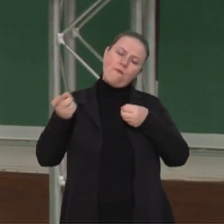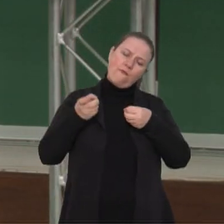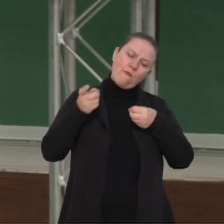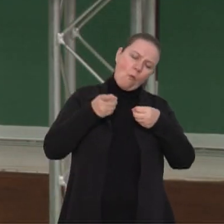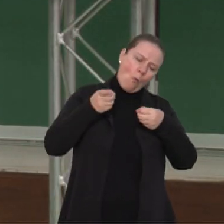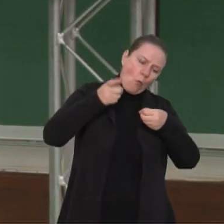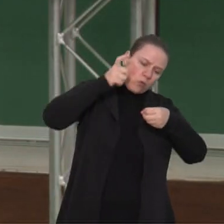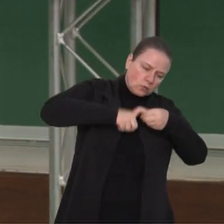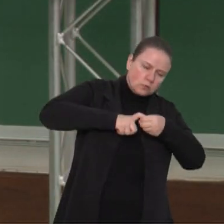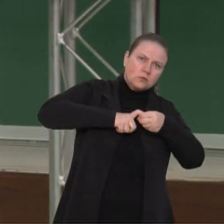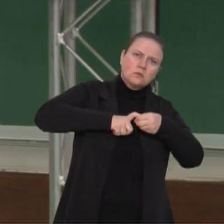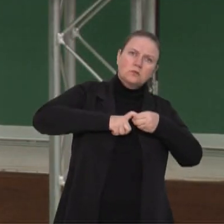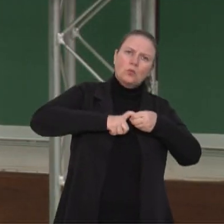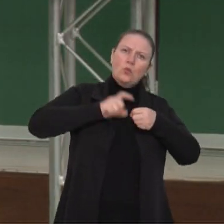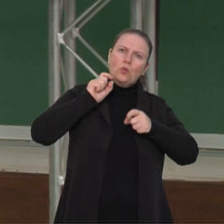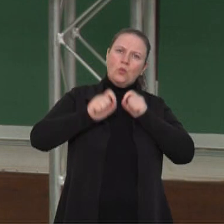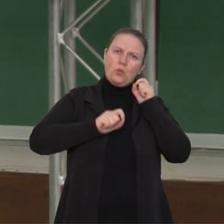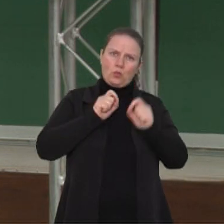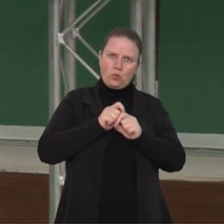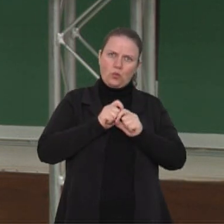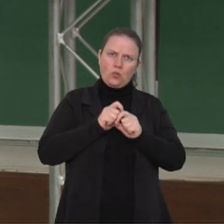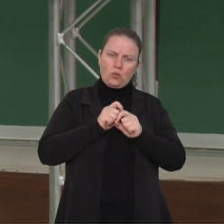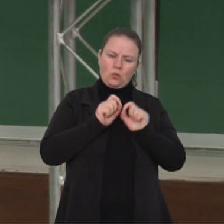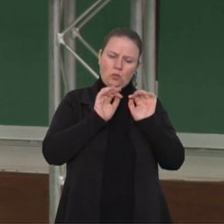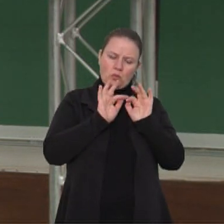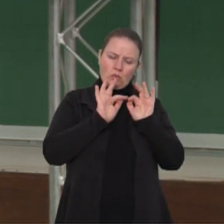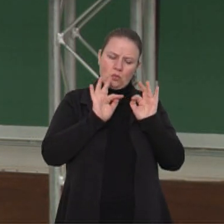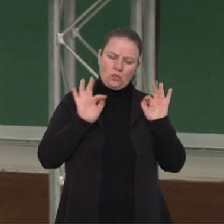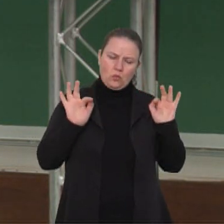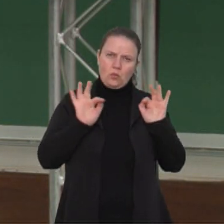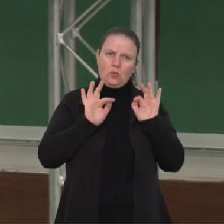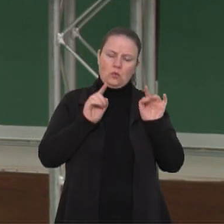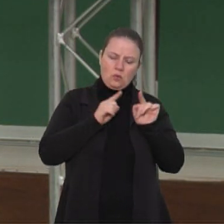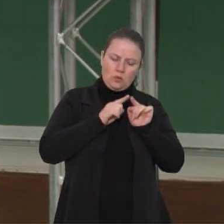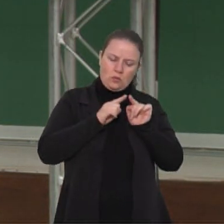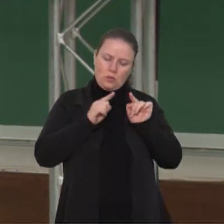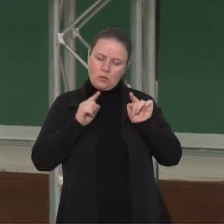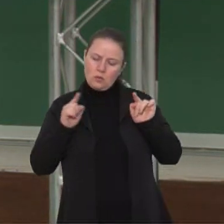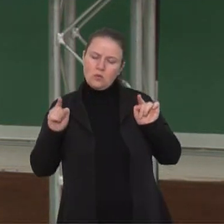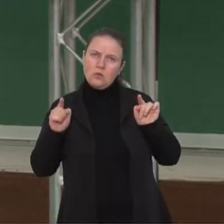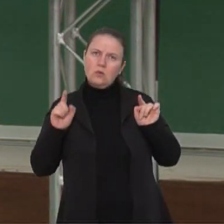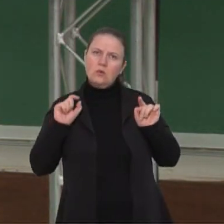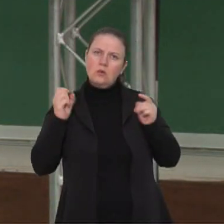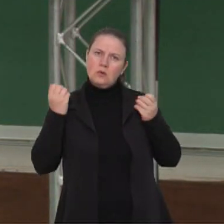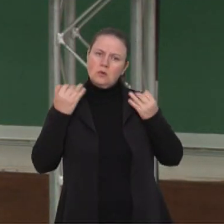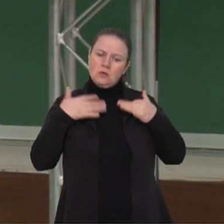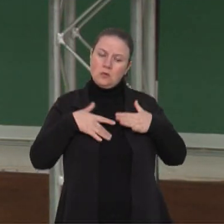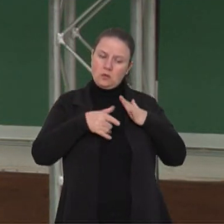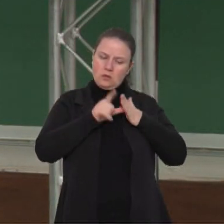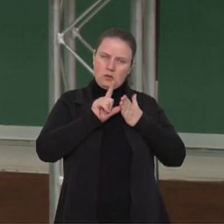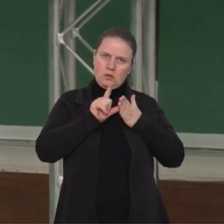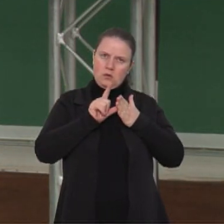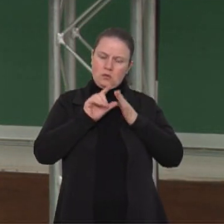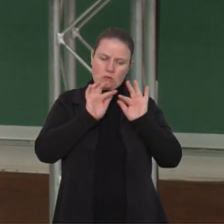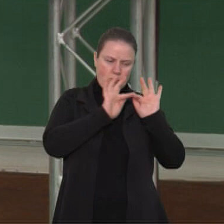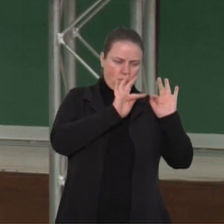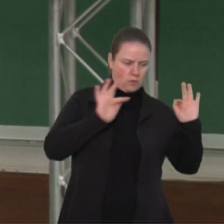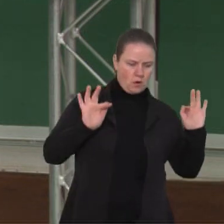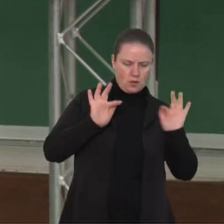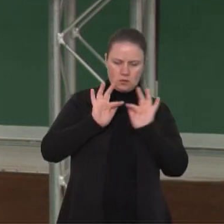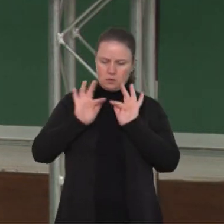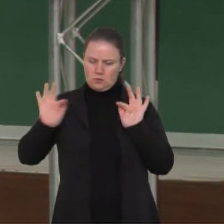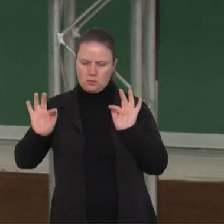na maior parte das vezes, na maioria dos períodos, né, o que foi dito antes, para que eu não